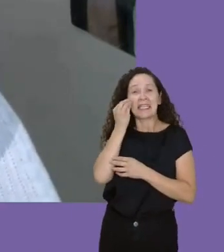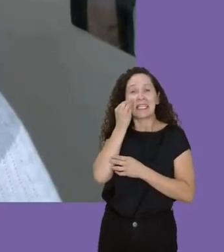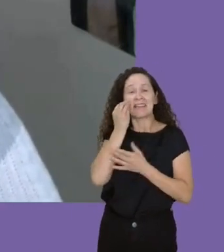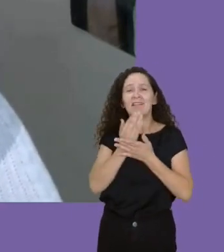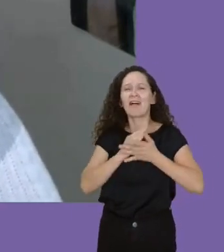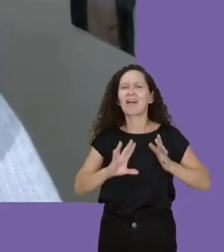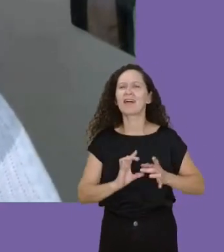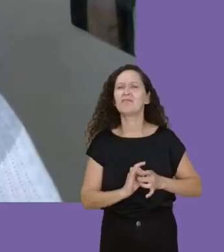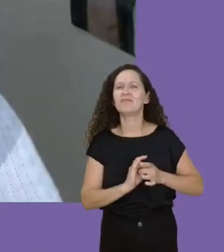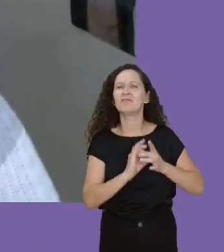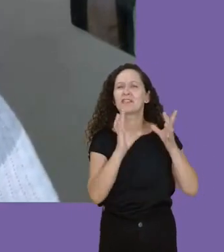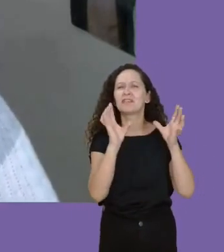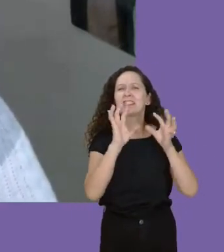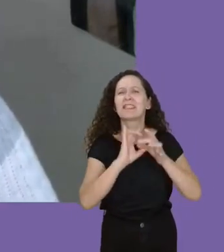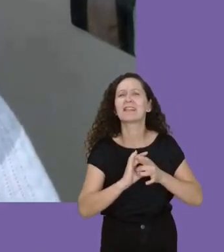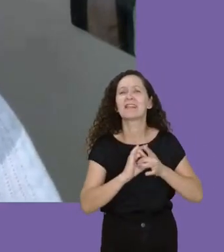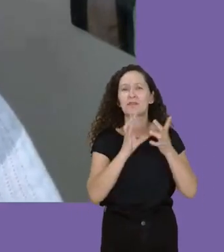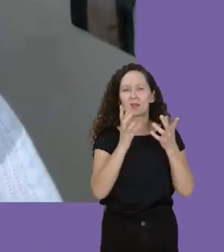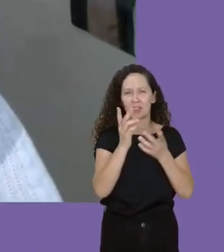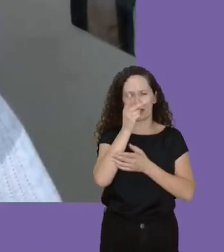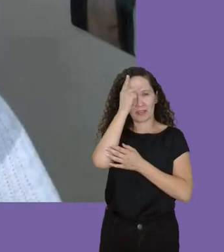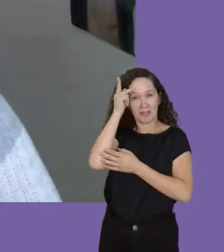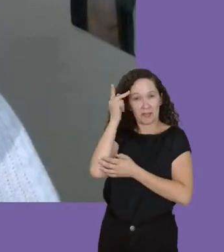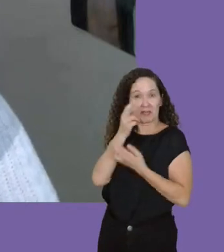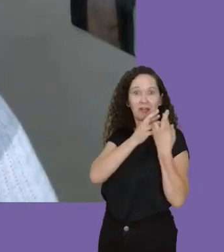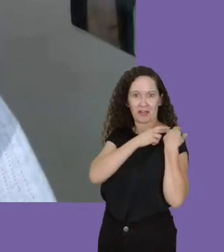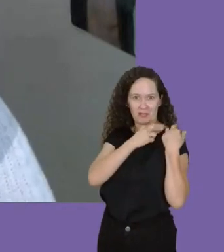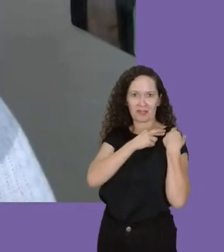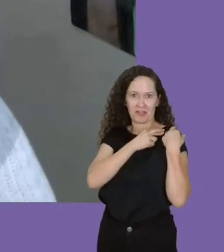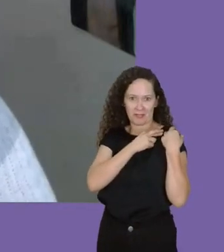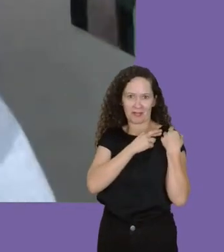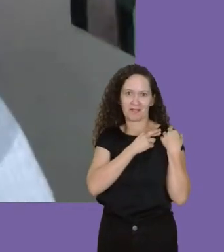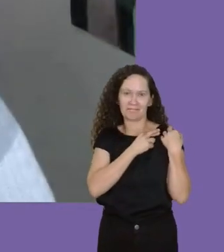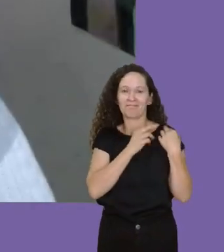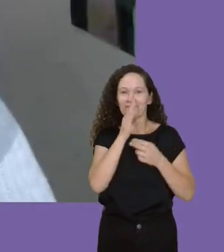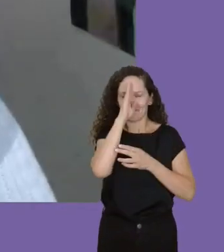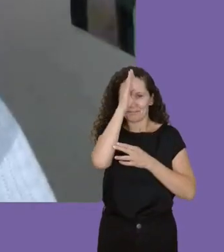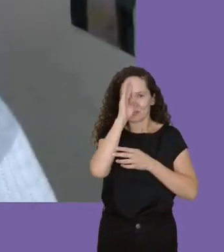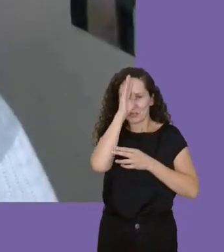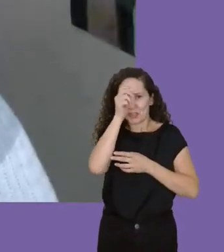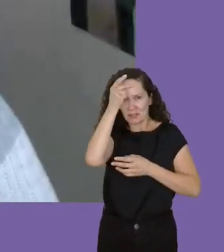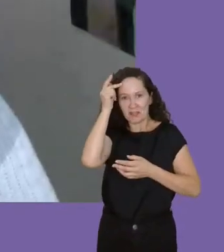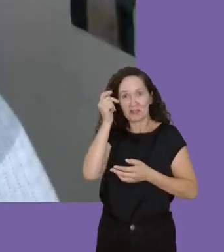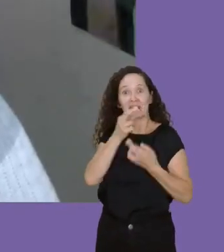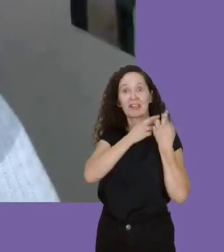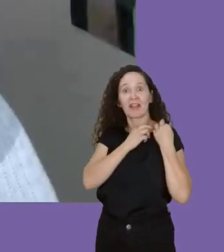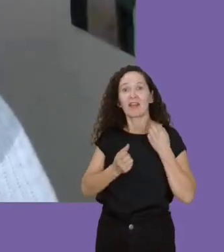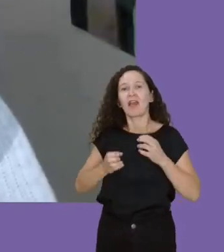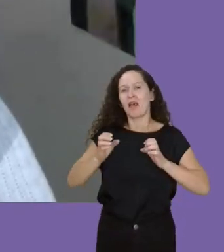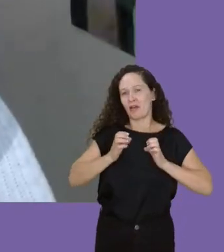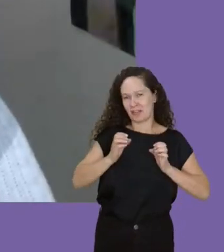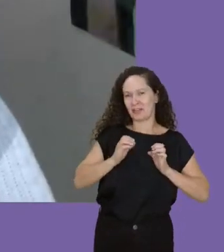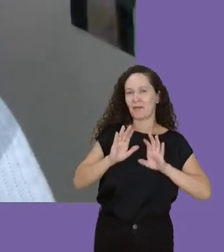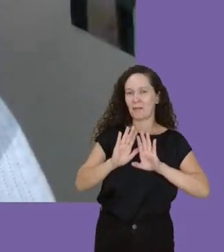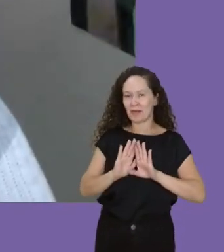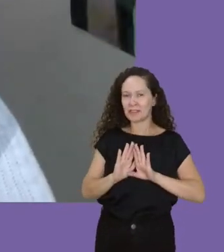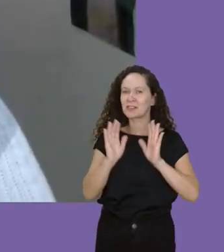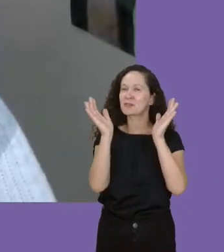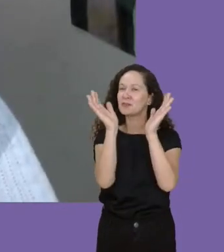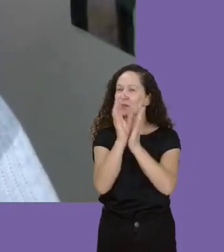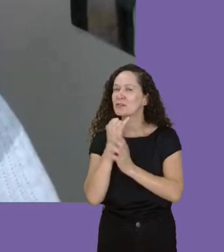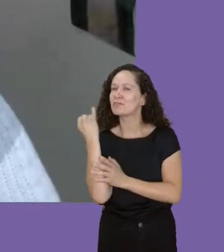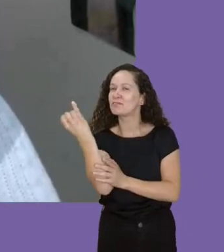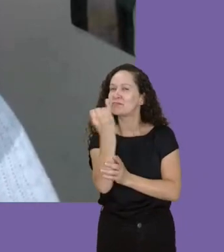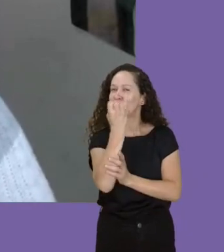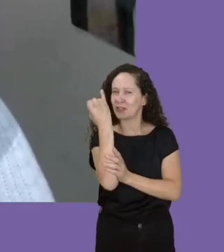democrática destes mandatários e mandatárias, né? Especialmente as mandatárias. Mas acho que uma face importante também